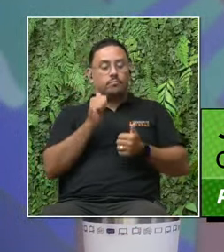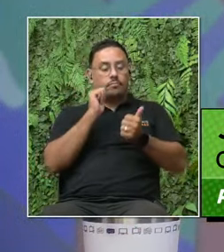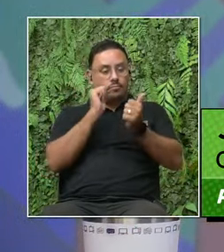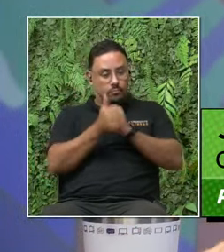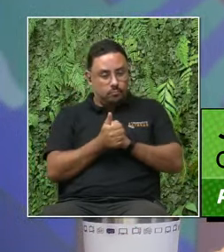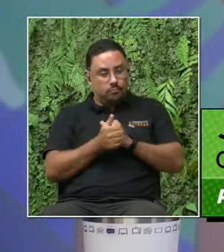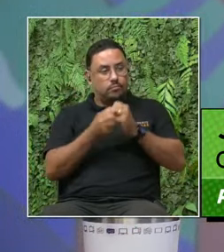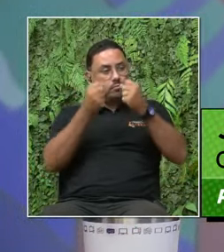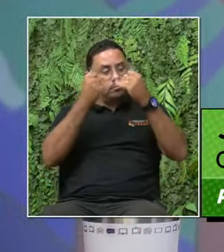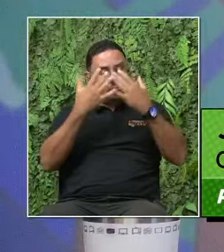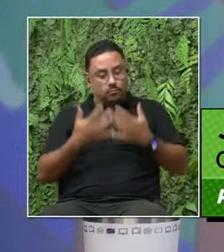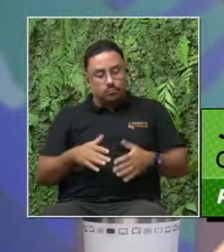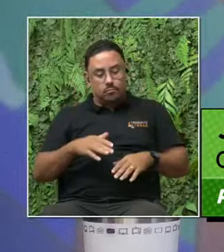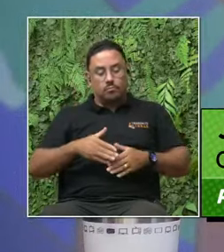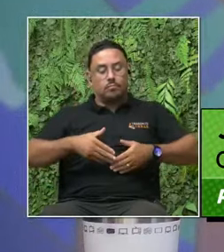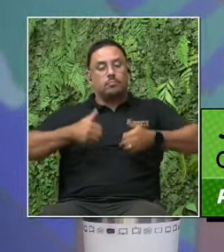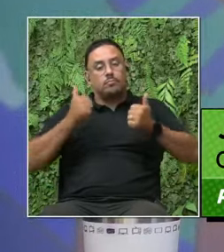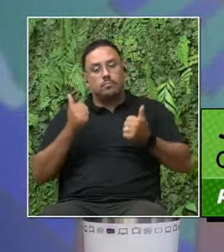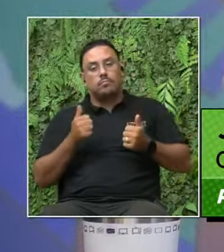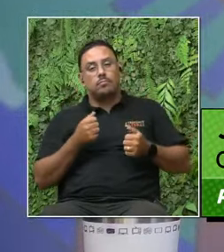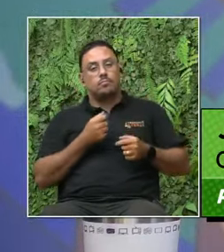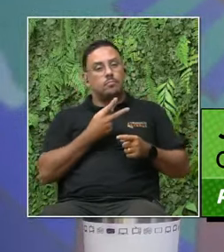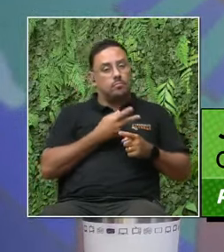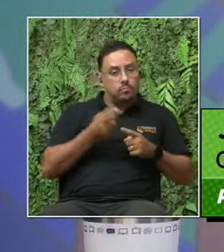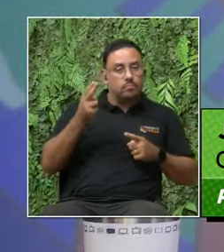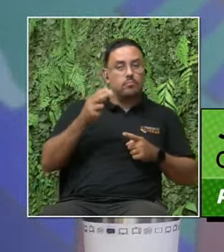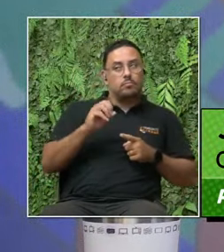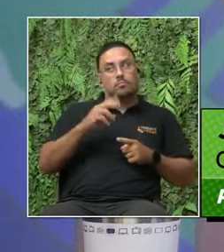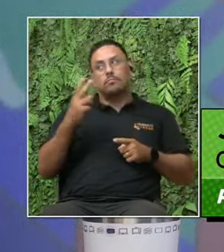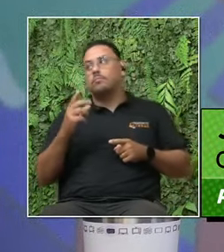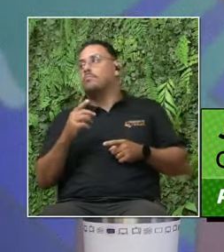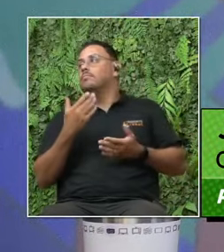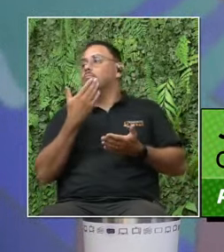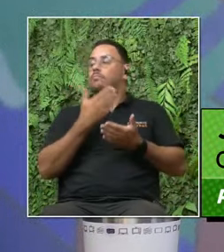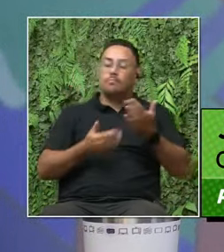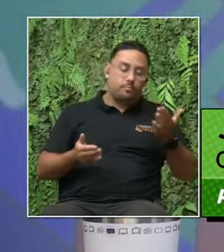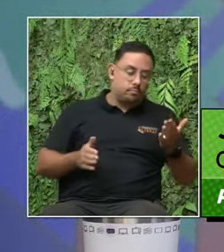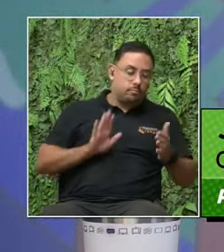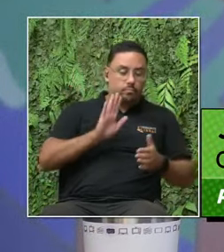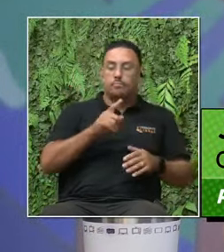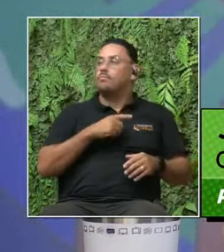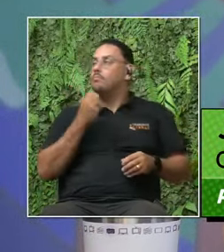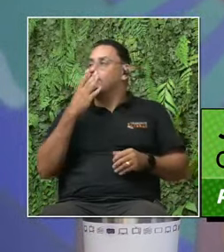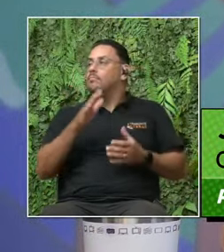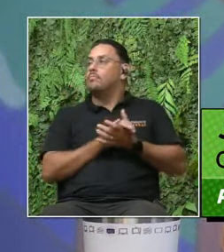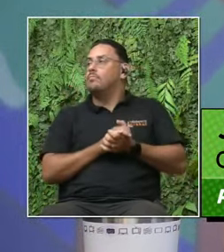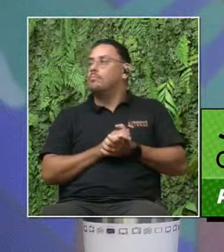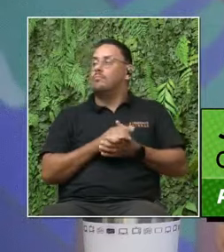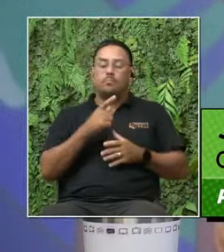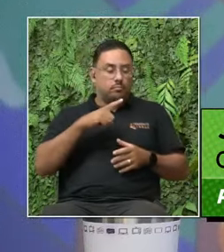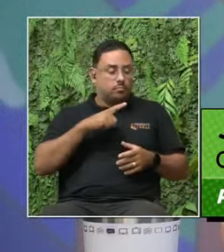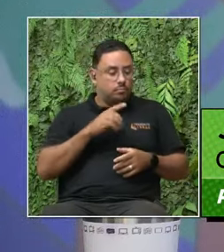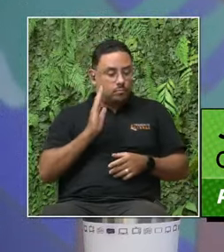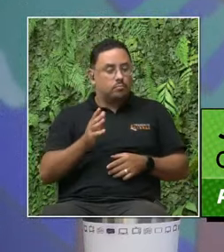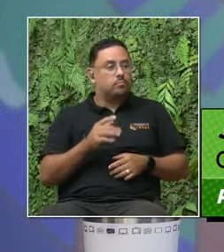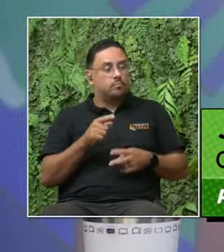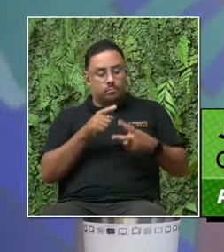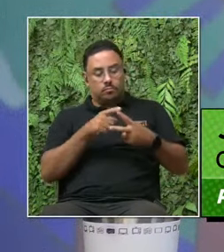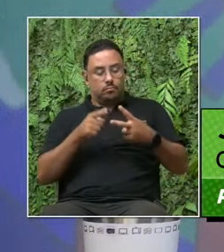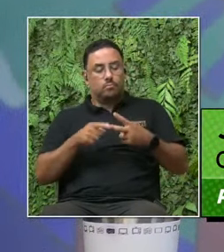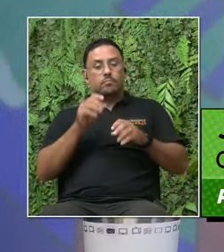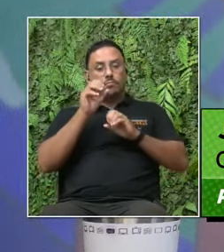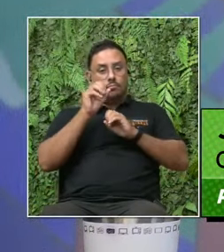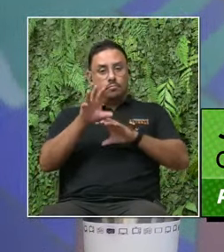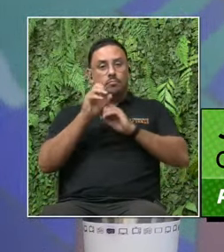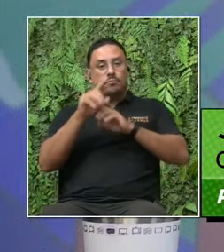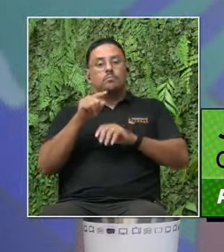sabem explicar muito bem seja na vitória seja na derrota Mas que bom bom que bom que temos então dois treinadores